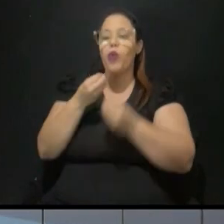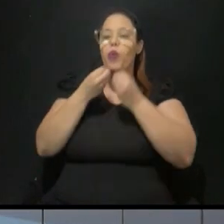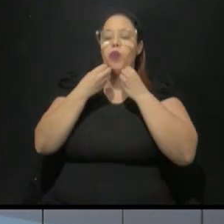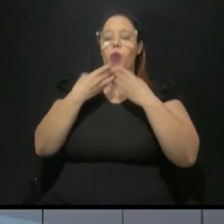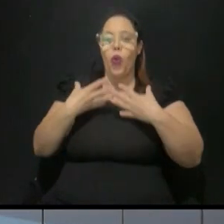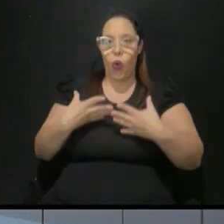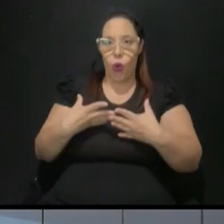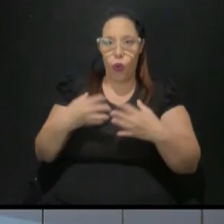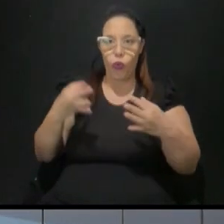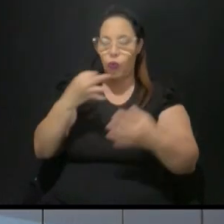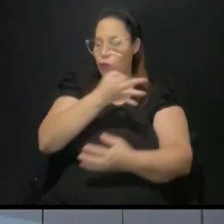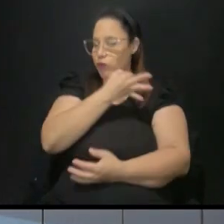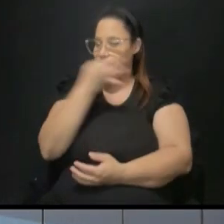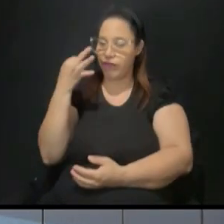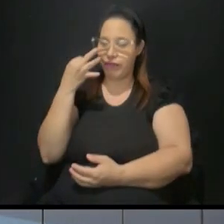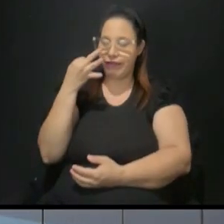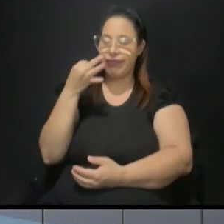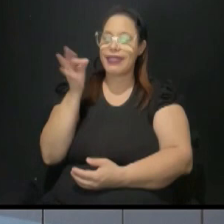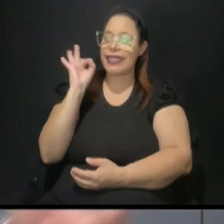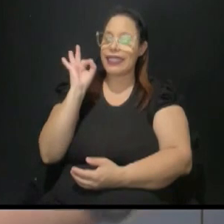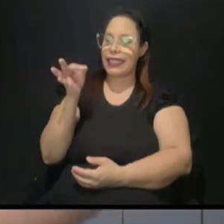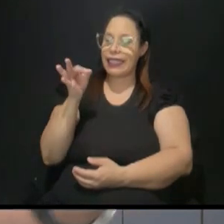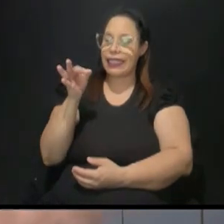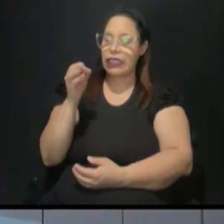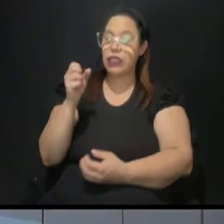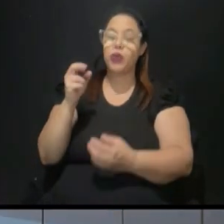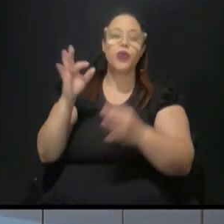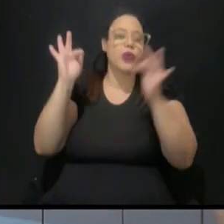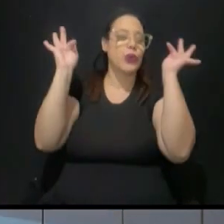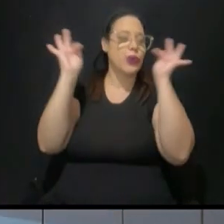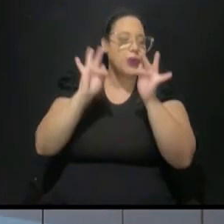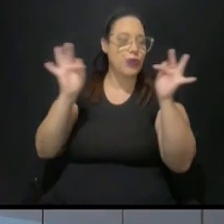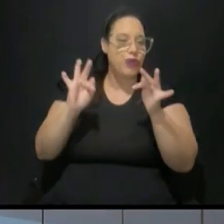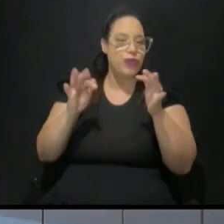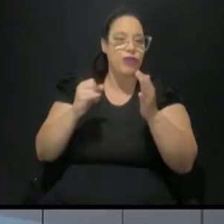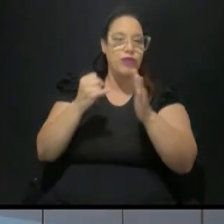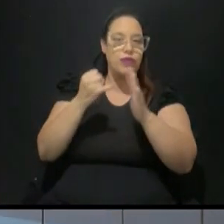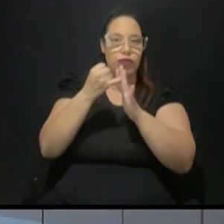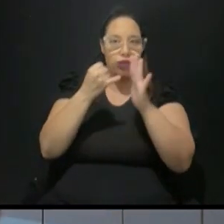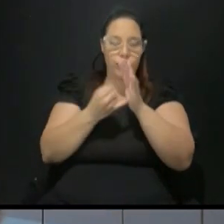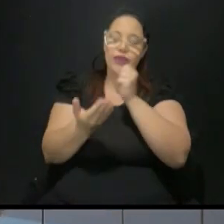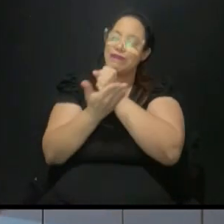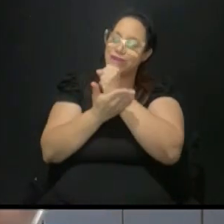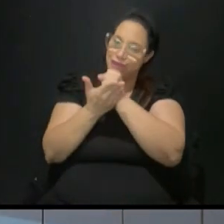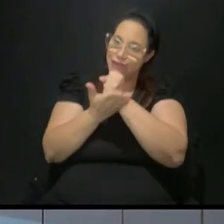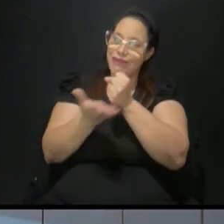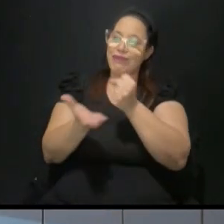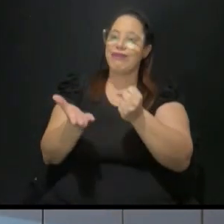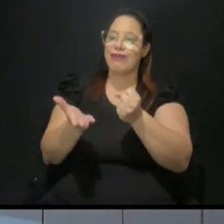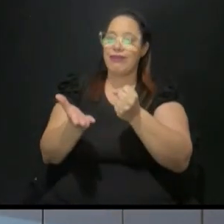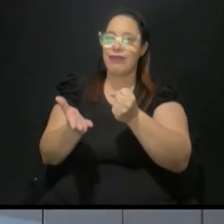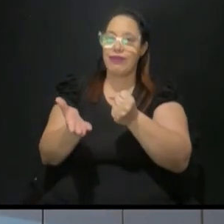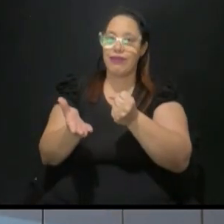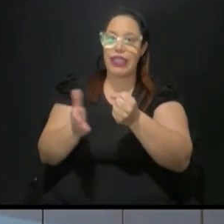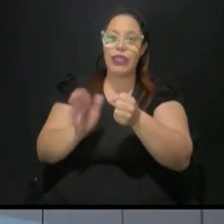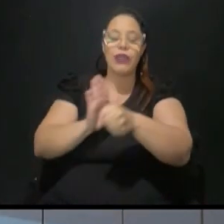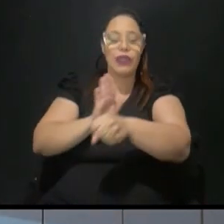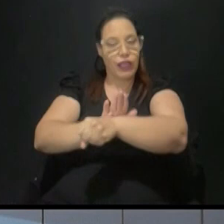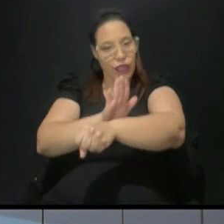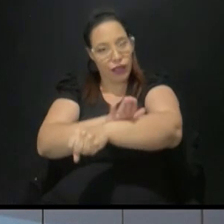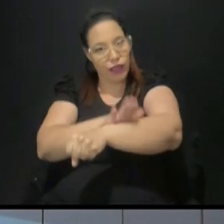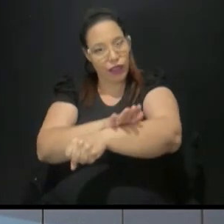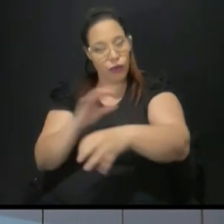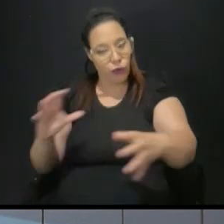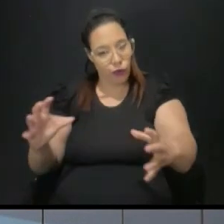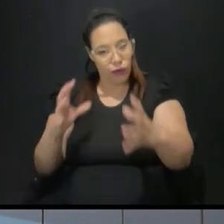certamente terá. E a gente fica feliz como entidade de base, né, de ter auxiliado um pouco nessa composição dessa